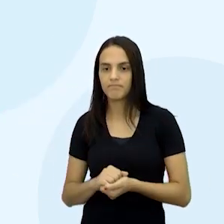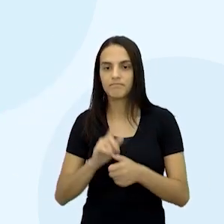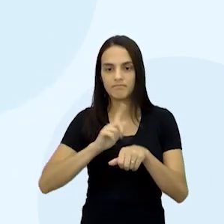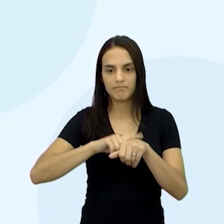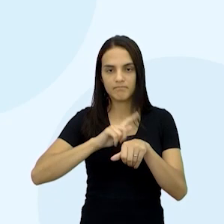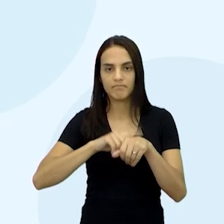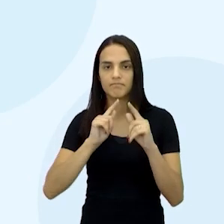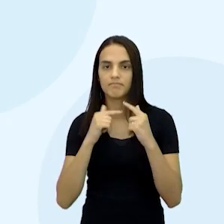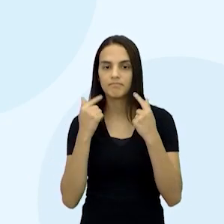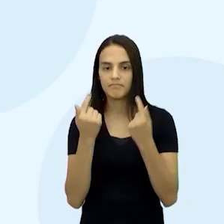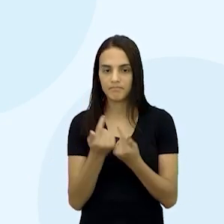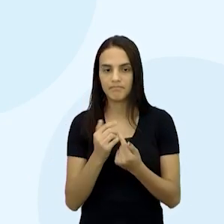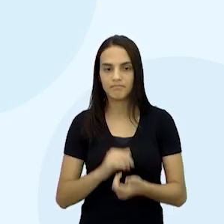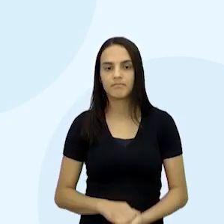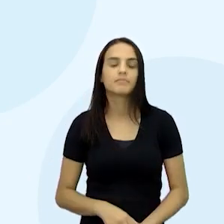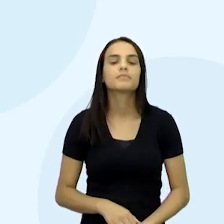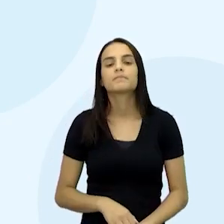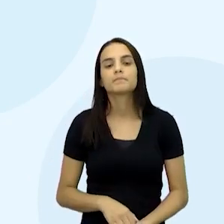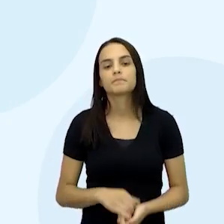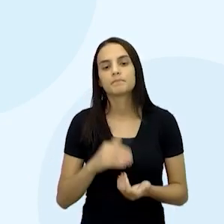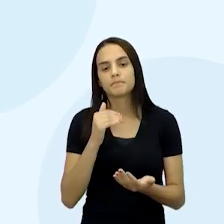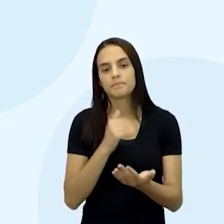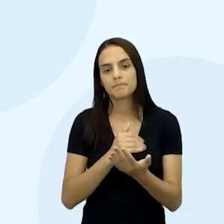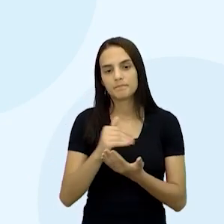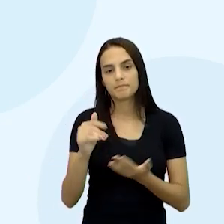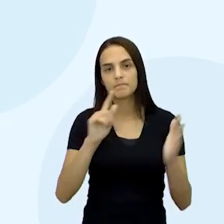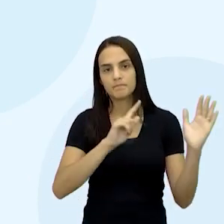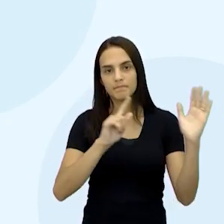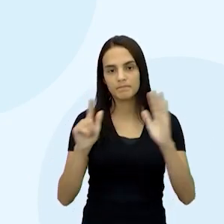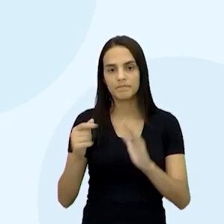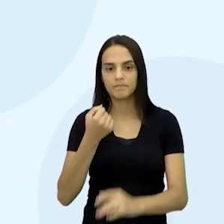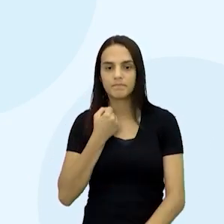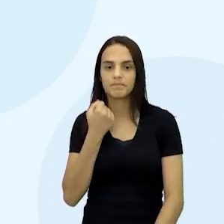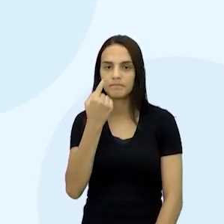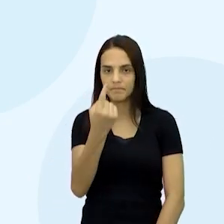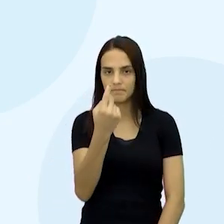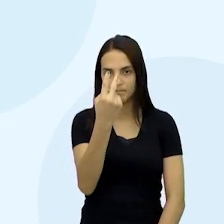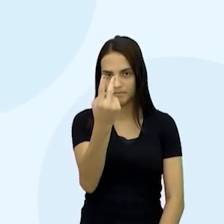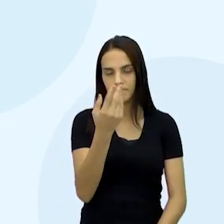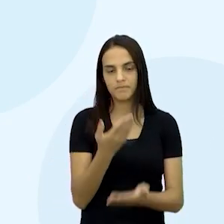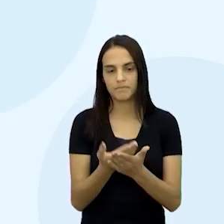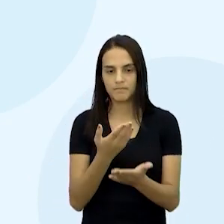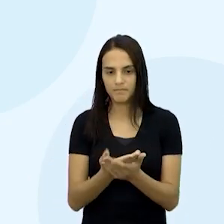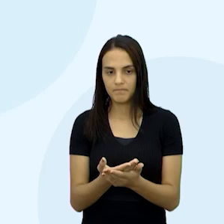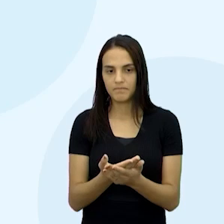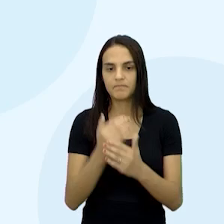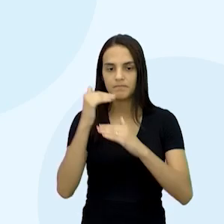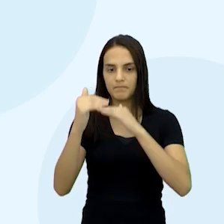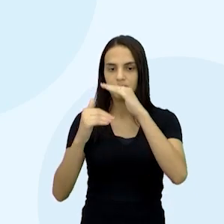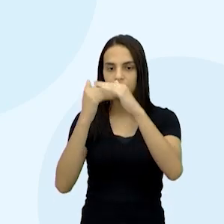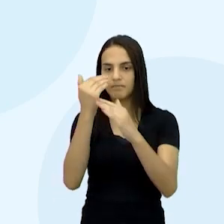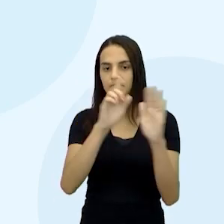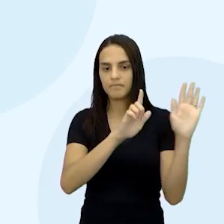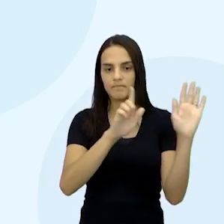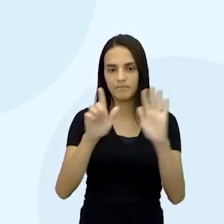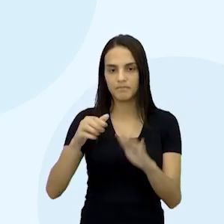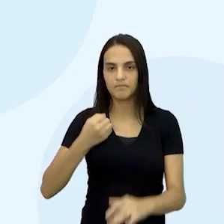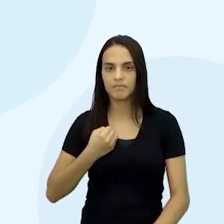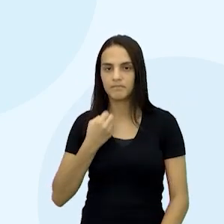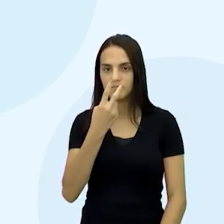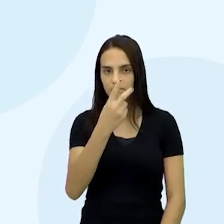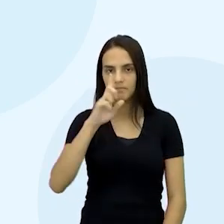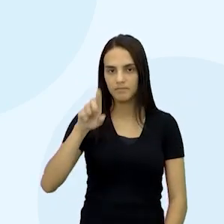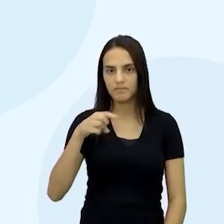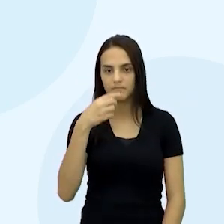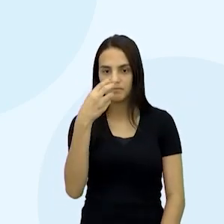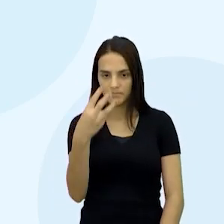tempo geológico. E aí nós temos aí uma introdução na semana 1, com 2 aulas, desenvolvimento nas semanas